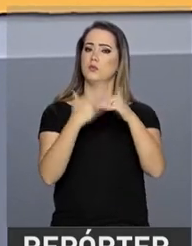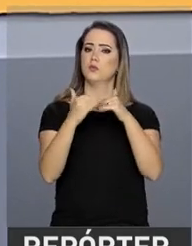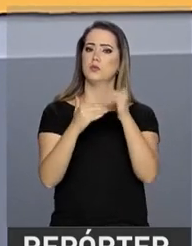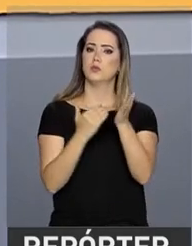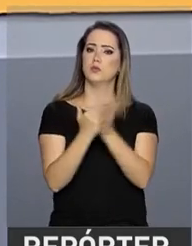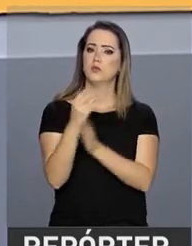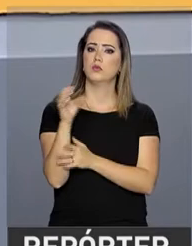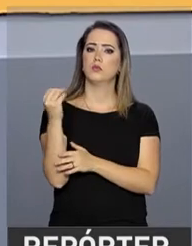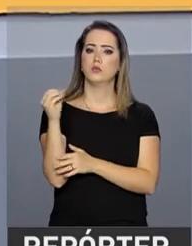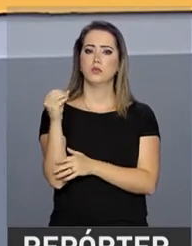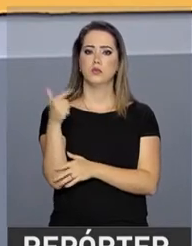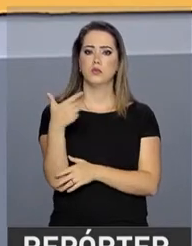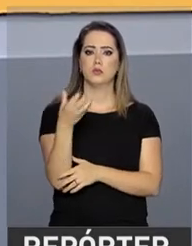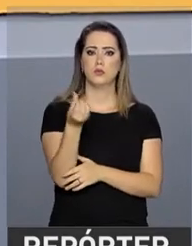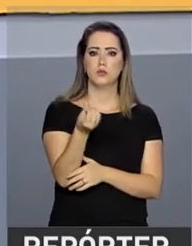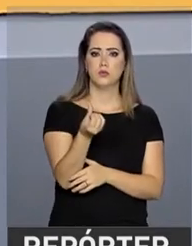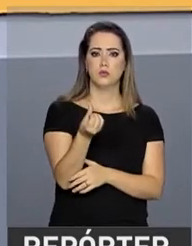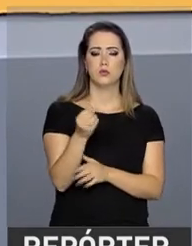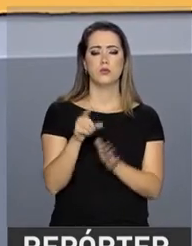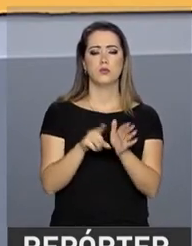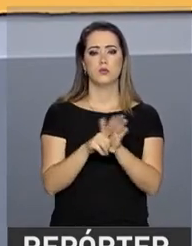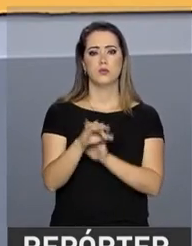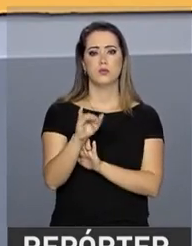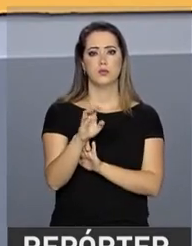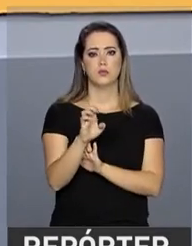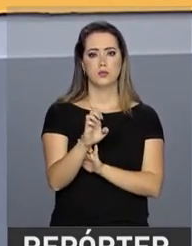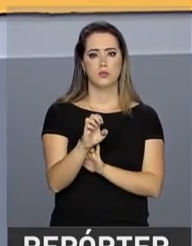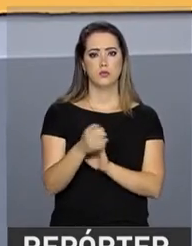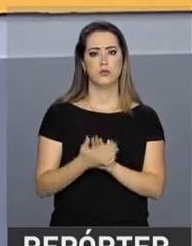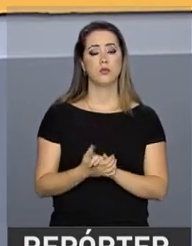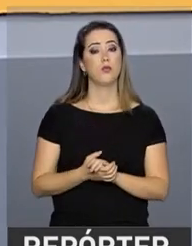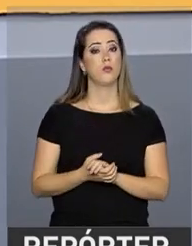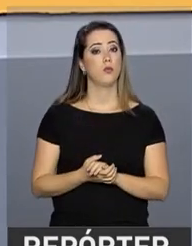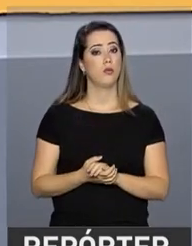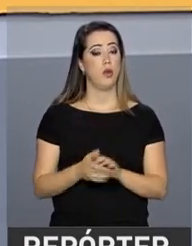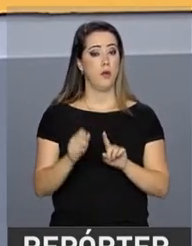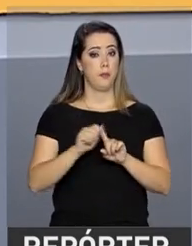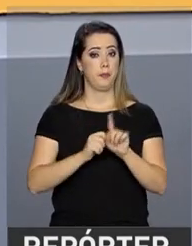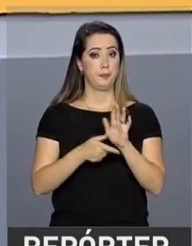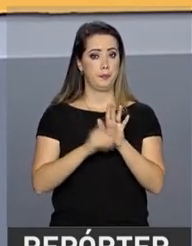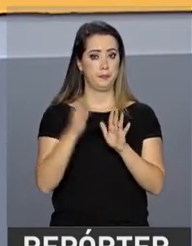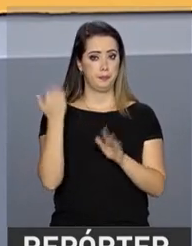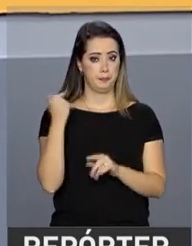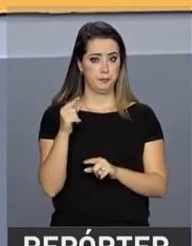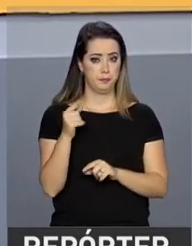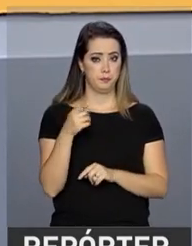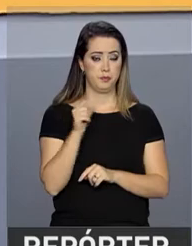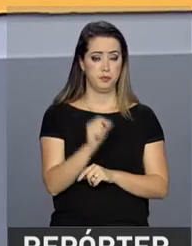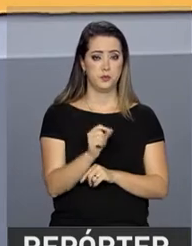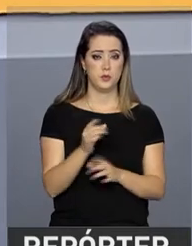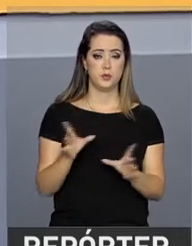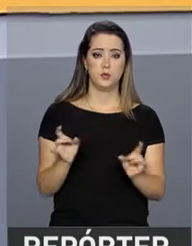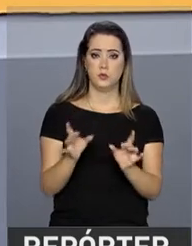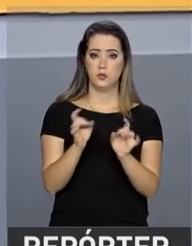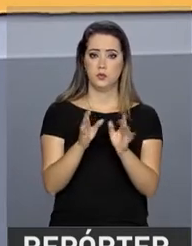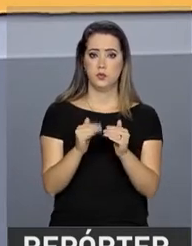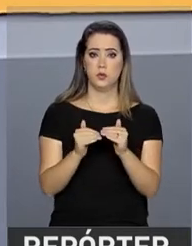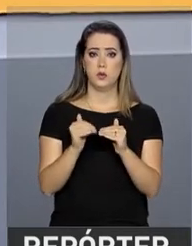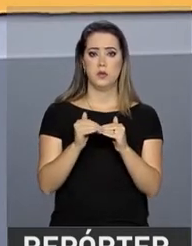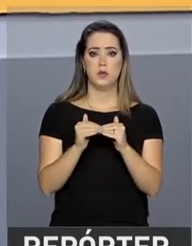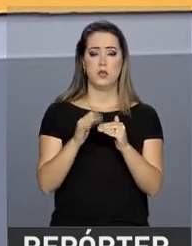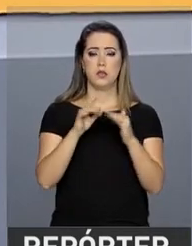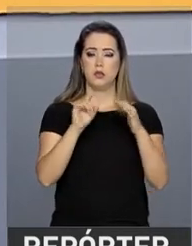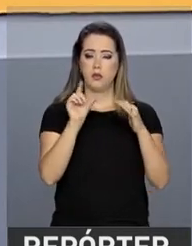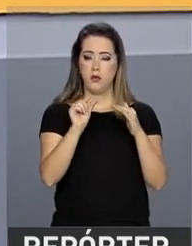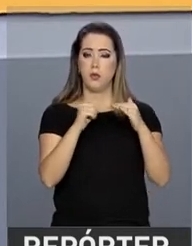desde outubro de 2016 informou o ibge no mês passado o volume de vendas do comércio varejista registrou